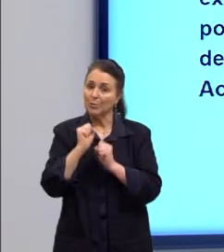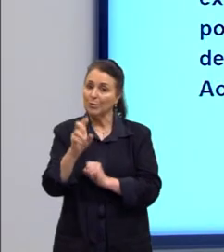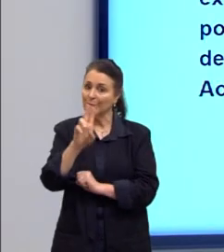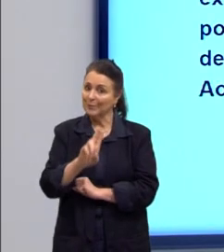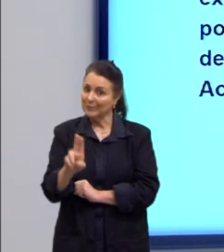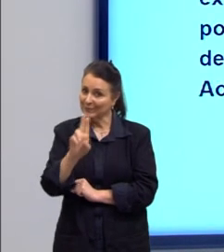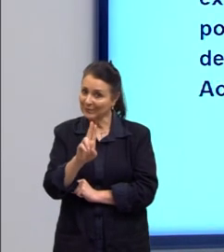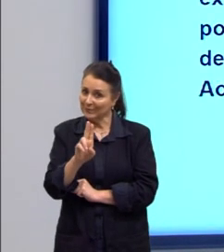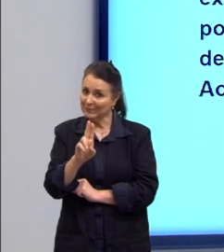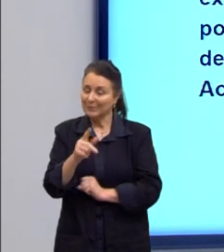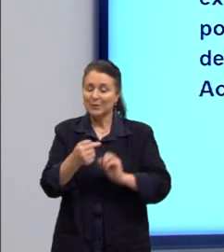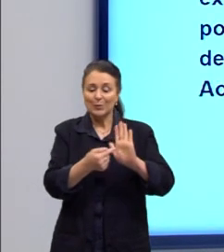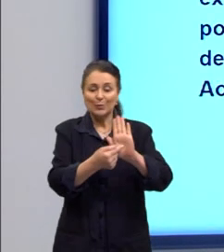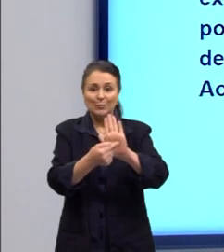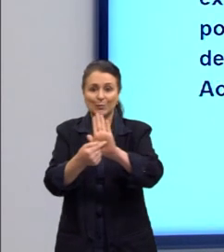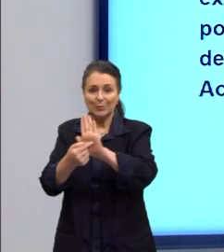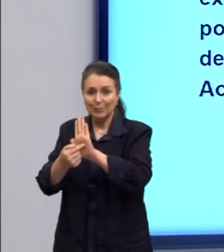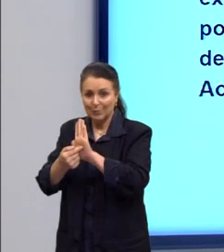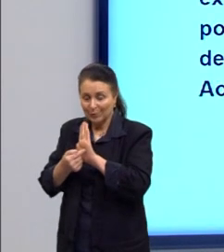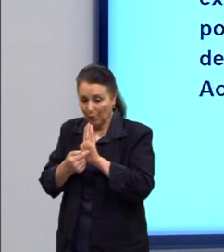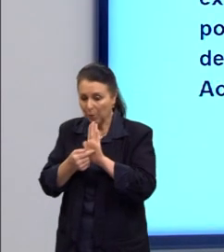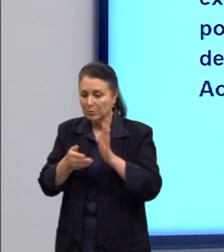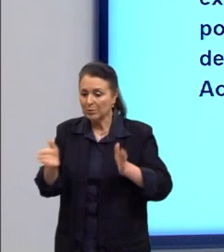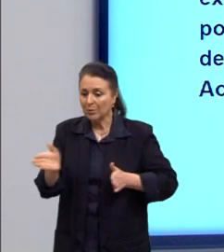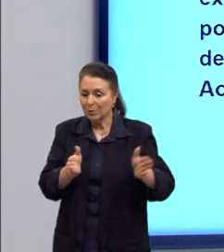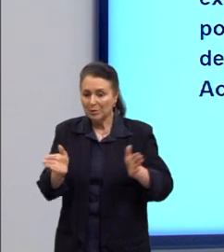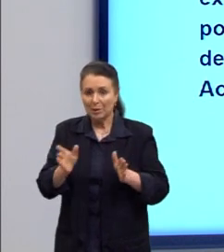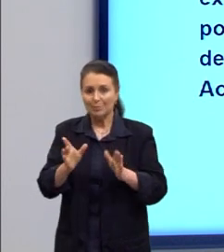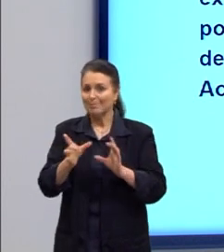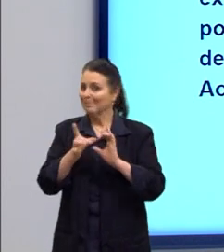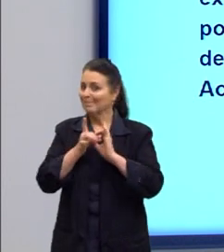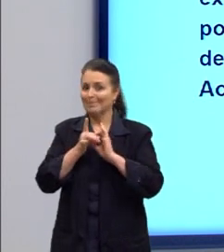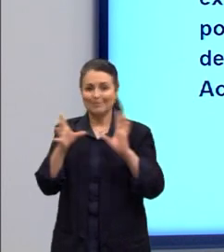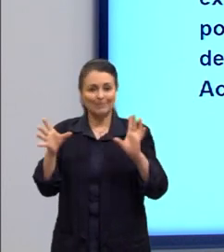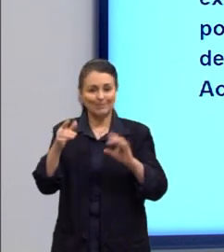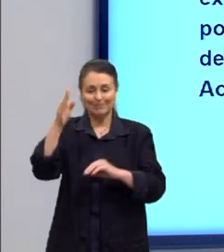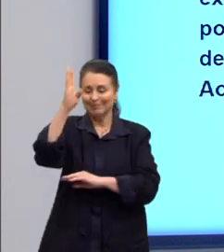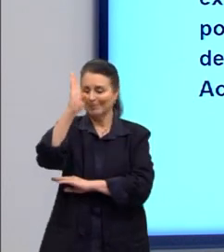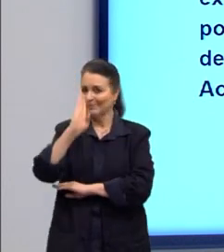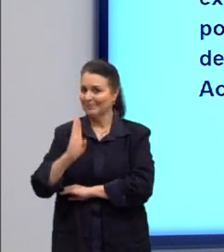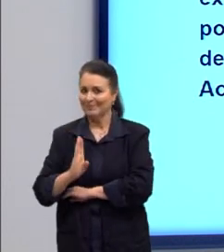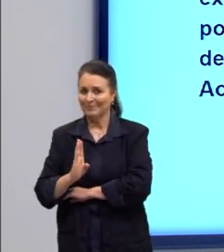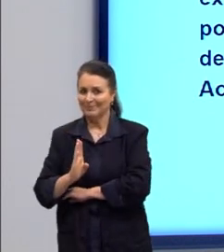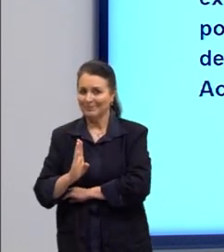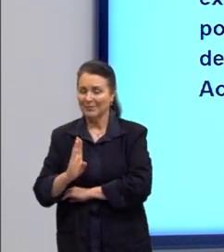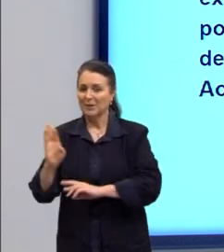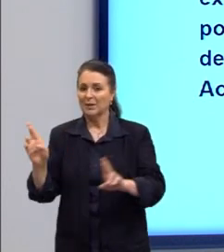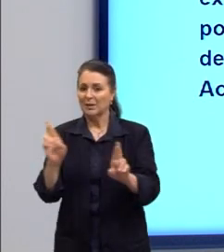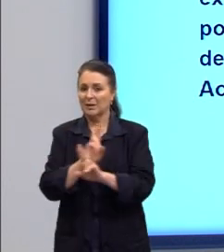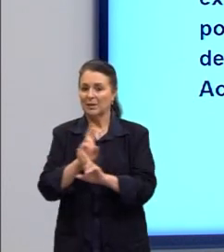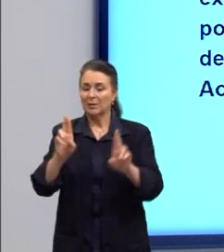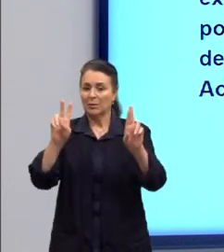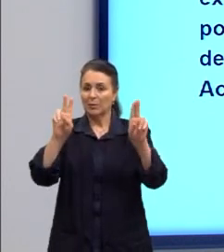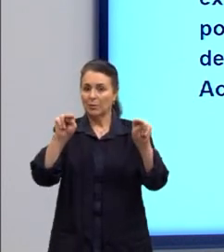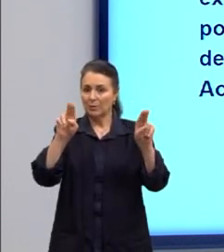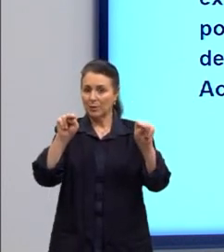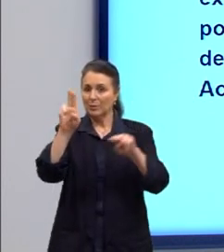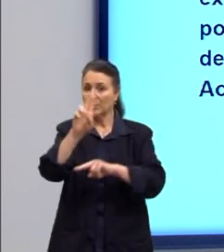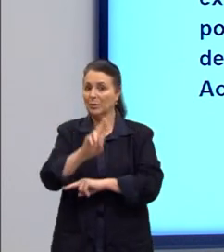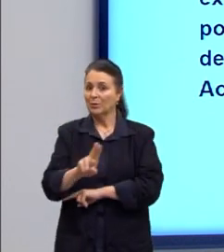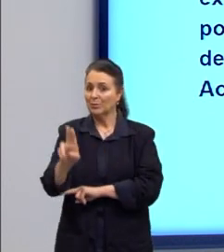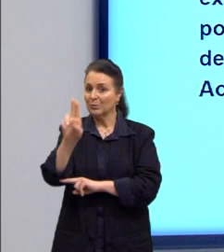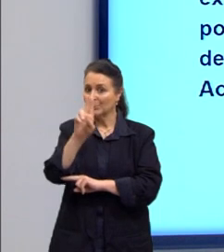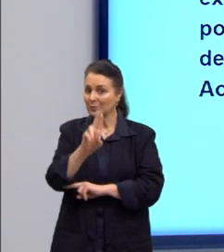Isso demonstra que o acesso não é democratizado no Brasil isso aqui em relação ao tema que nós usamos